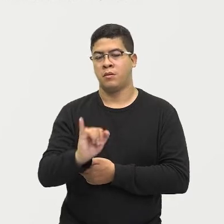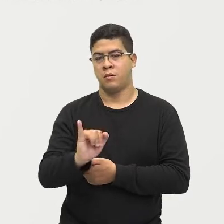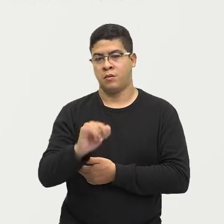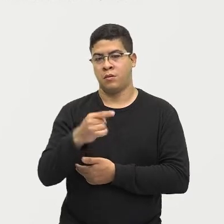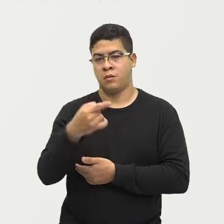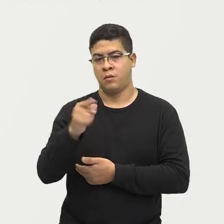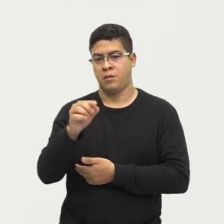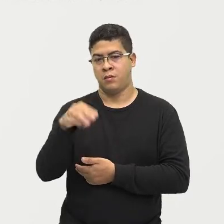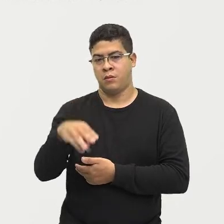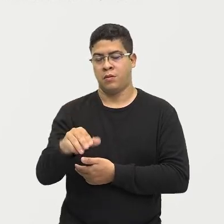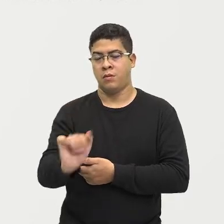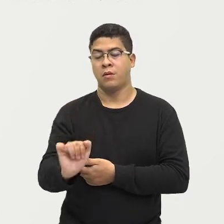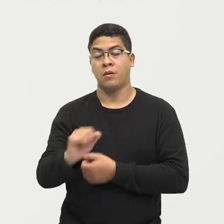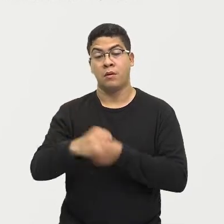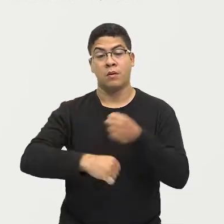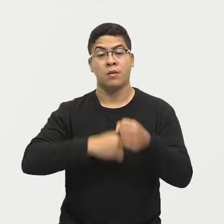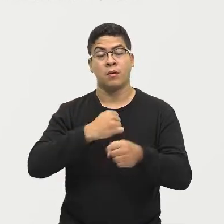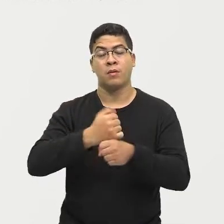Ele visa